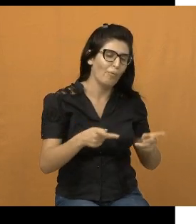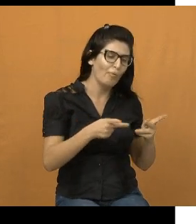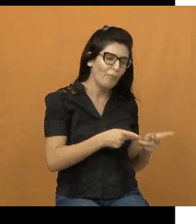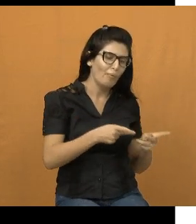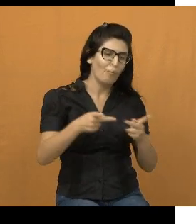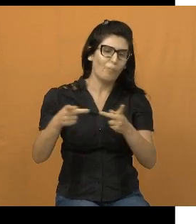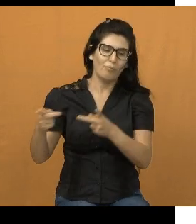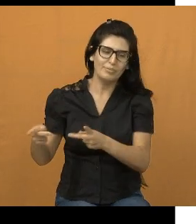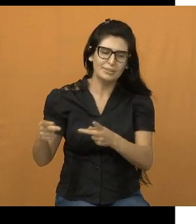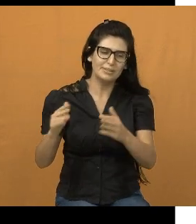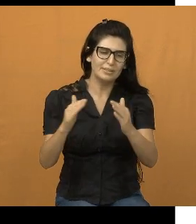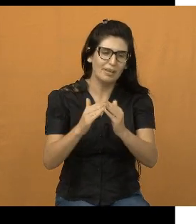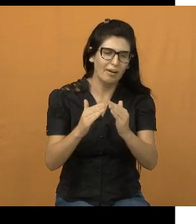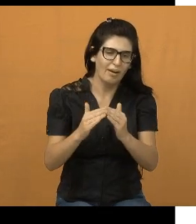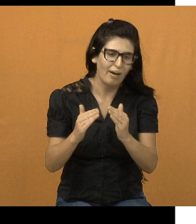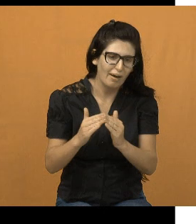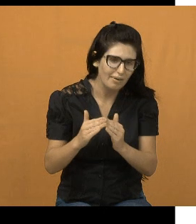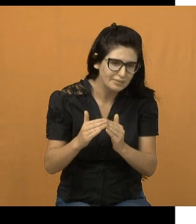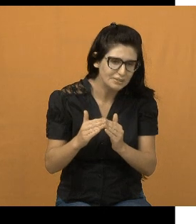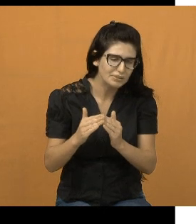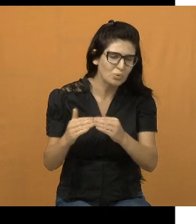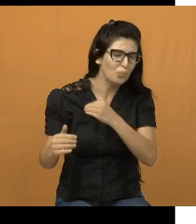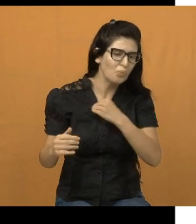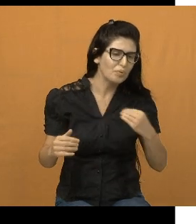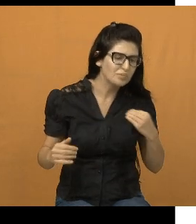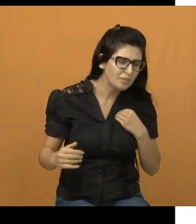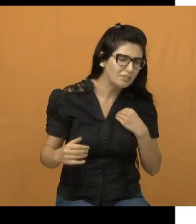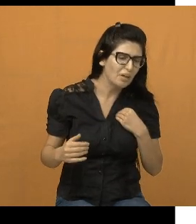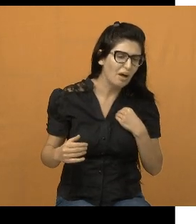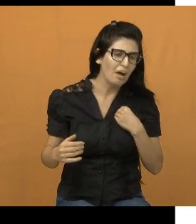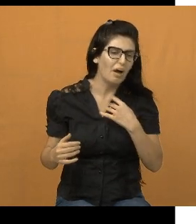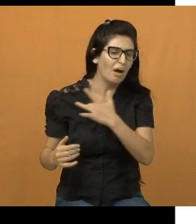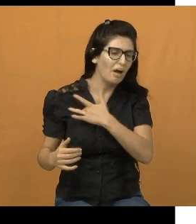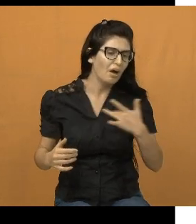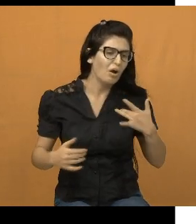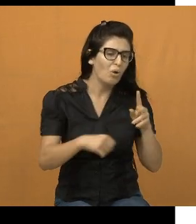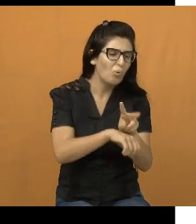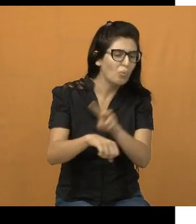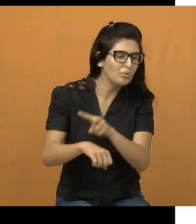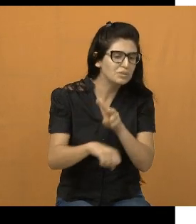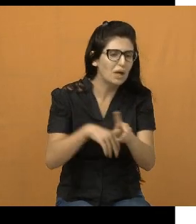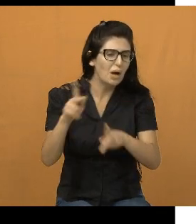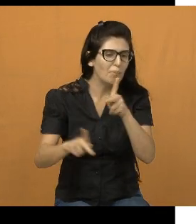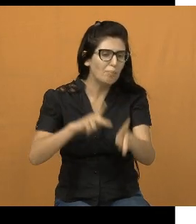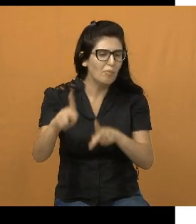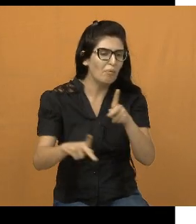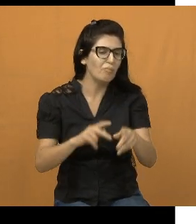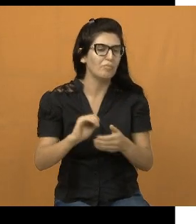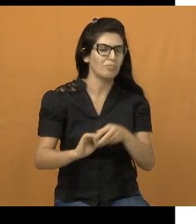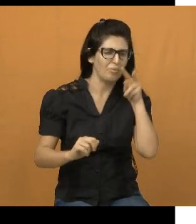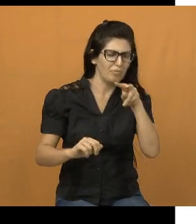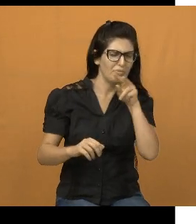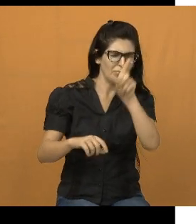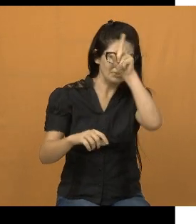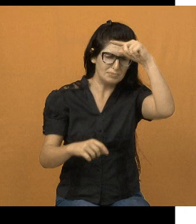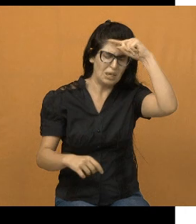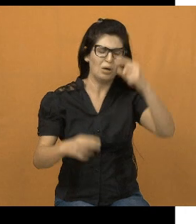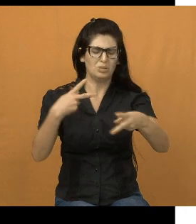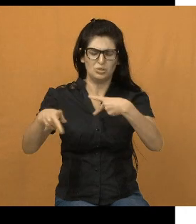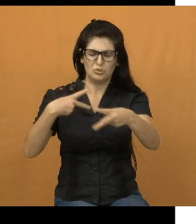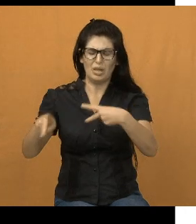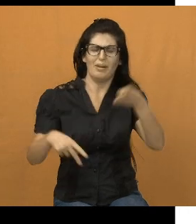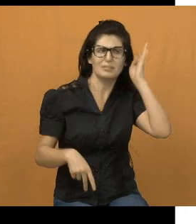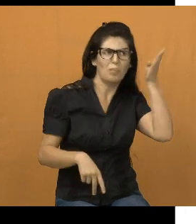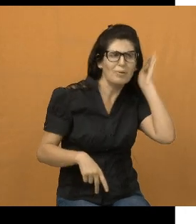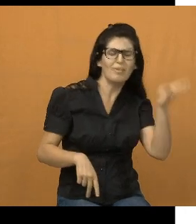Nós temos os municípios aí elencados: São José dos Campos, Taubaté,